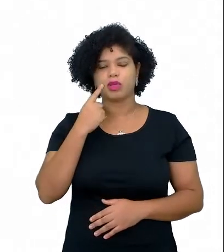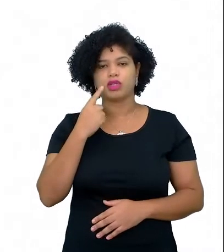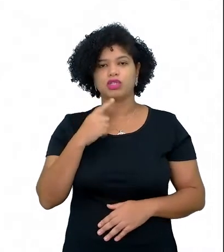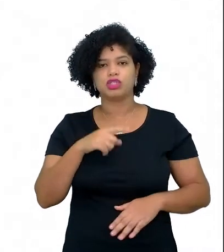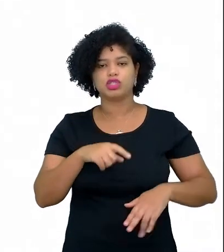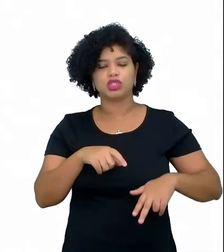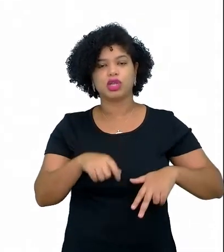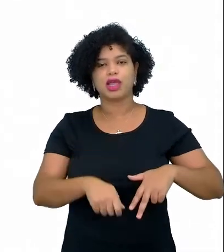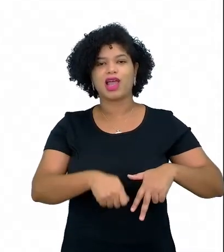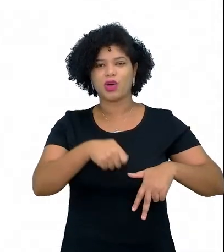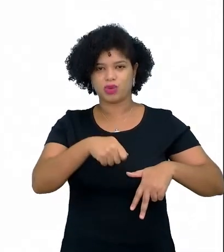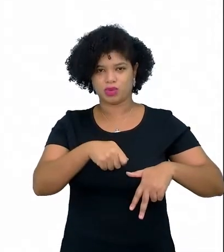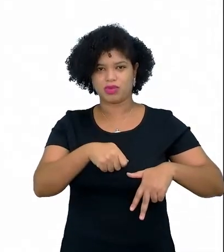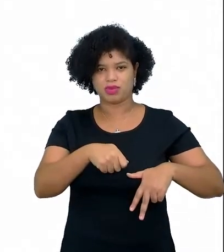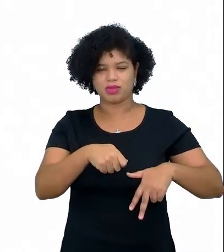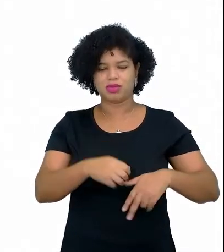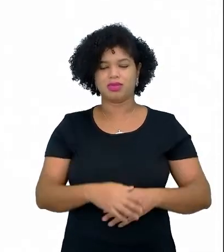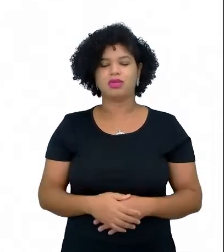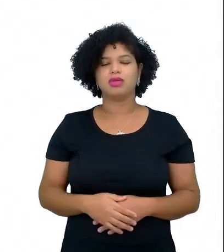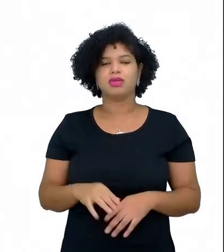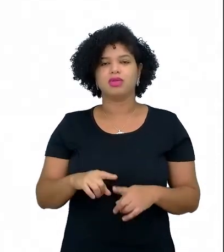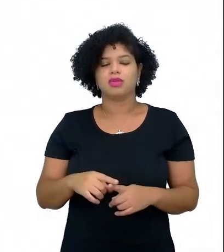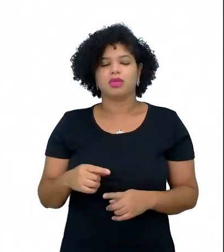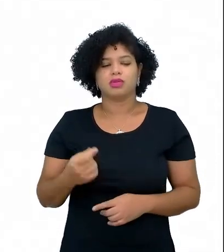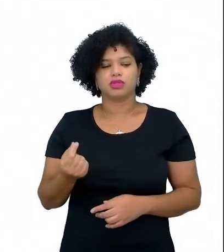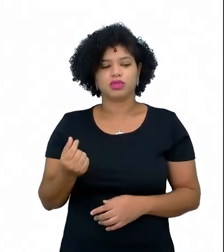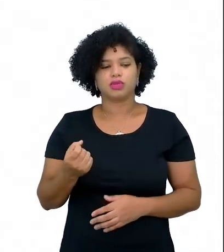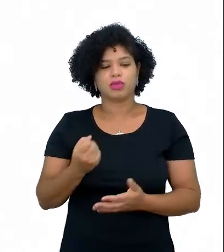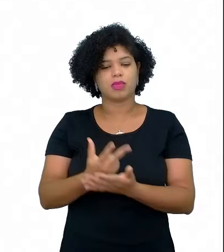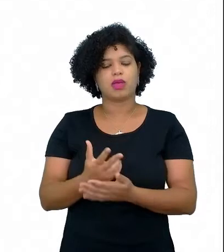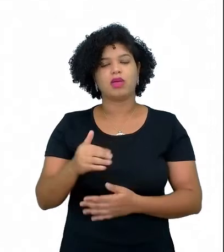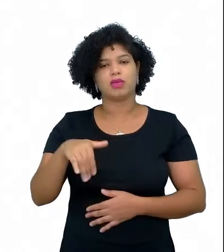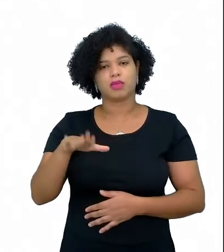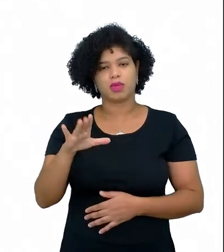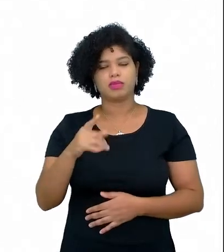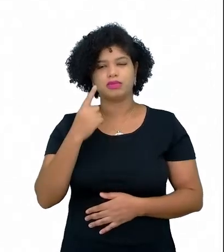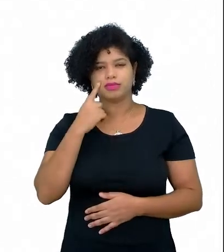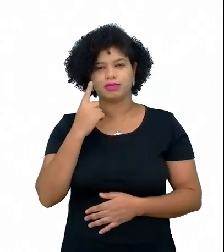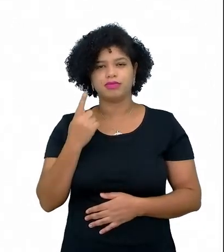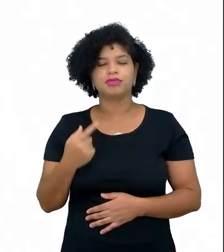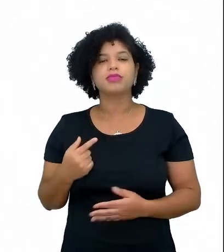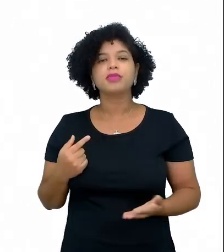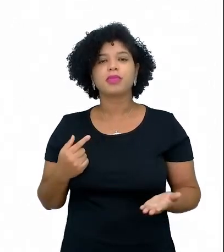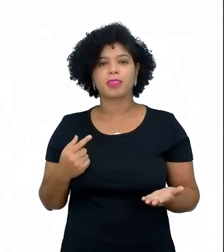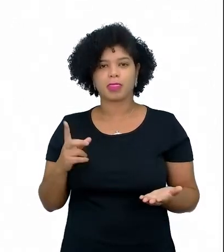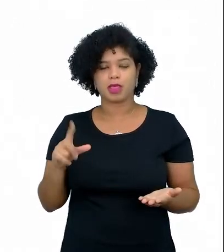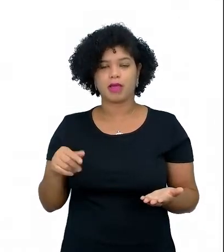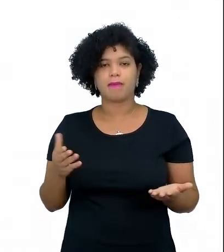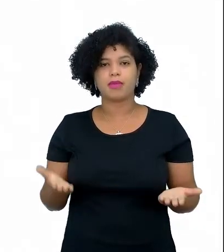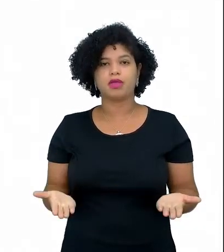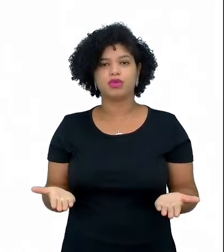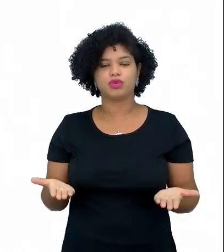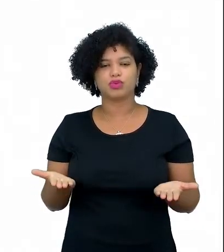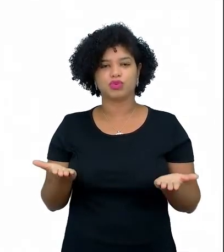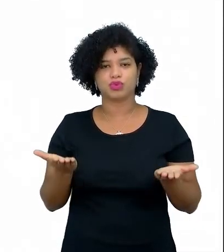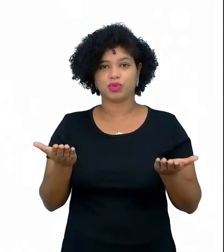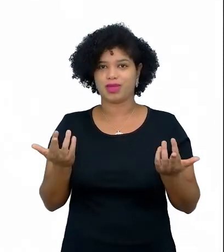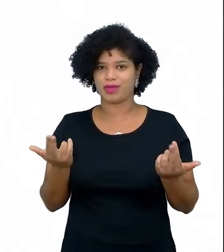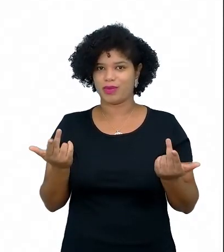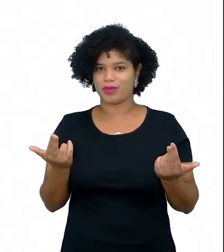O número o valor que ele pagou. Então nós percebemos que a grandeza são o quê? Diretamente proporcionais.